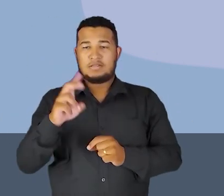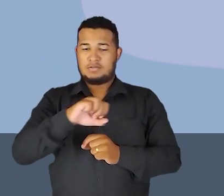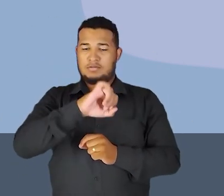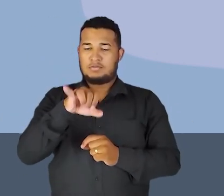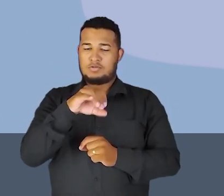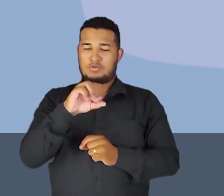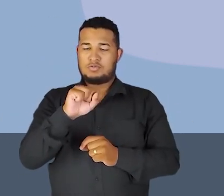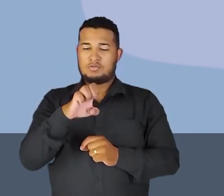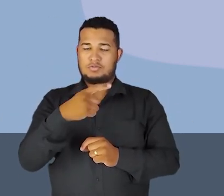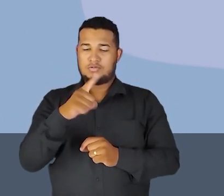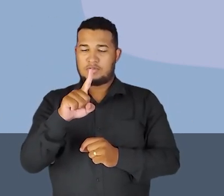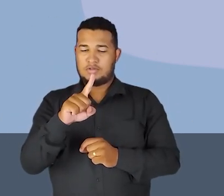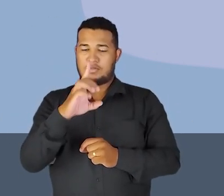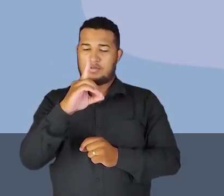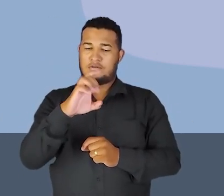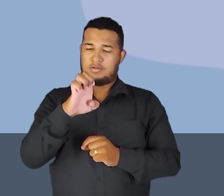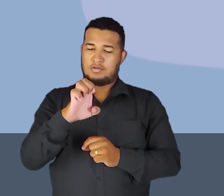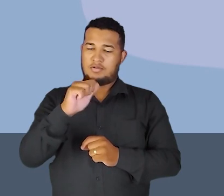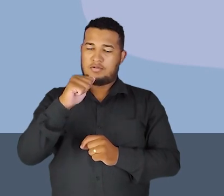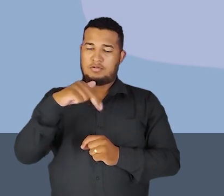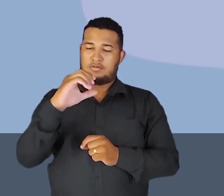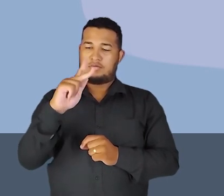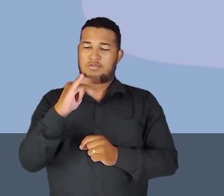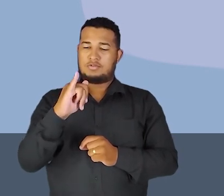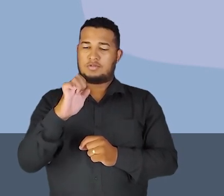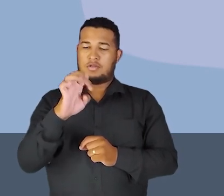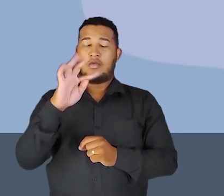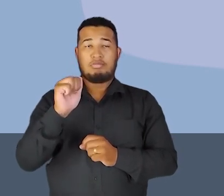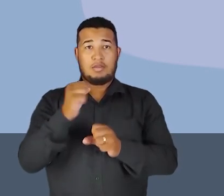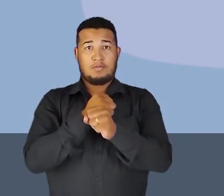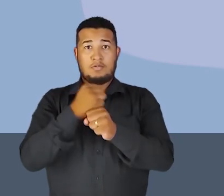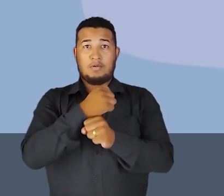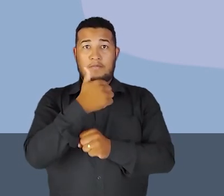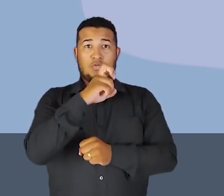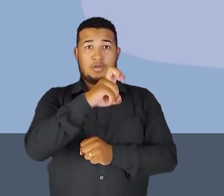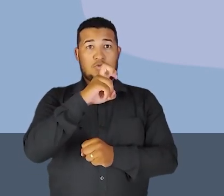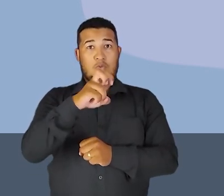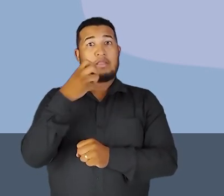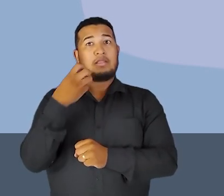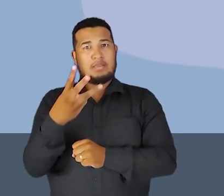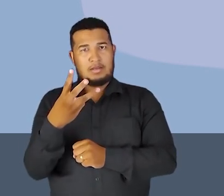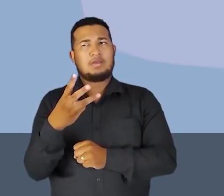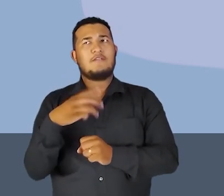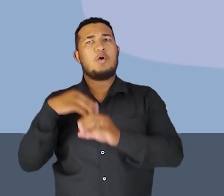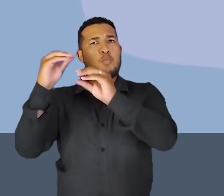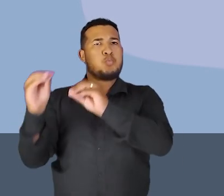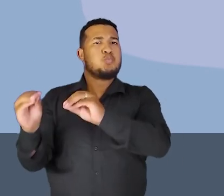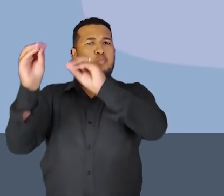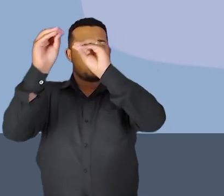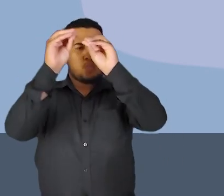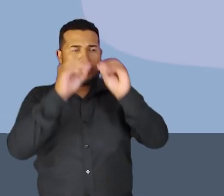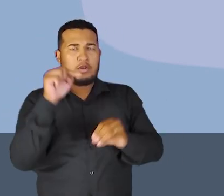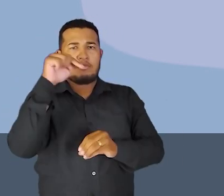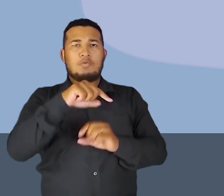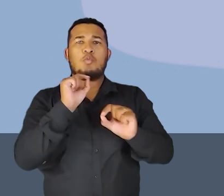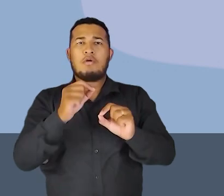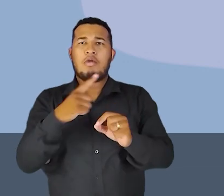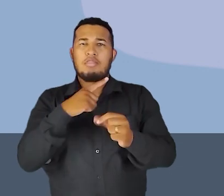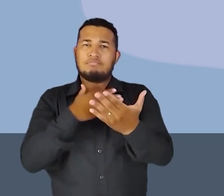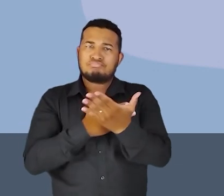de Anchieta, vindo em 1553, com o segundo governador-geral, Duarte da Costa, quem com